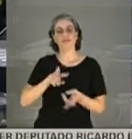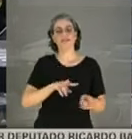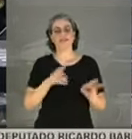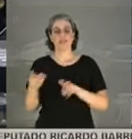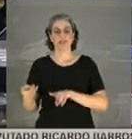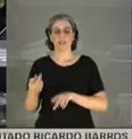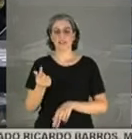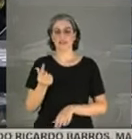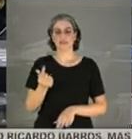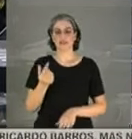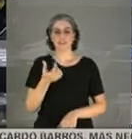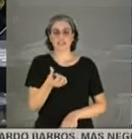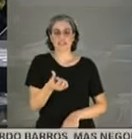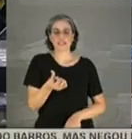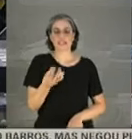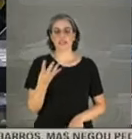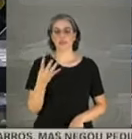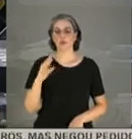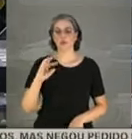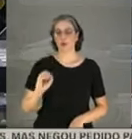de